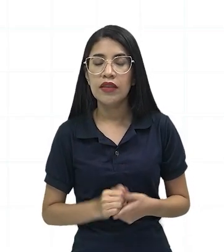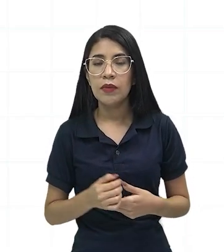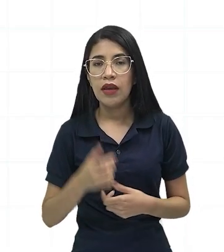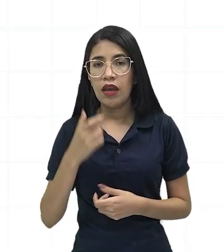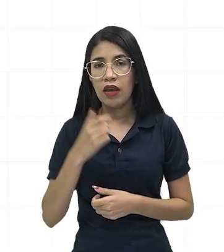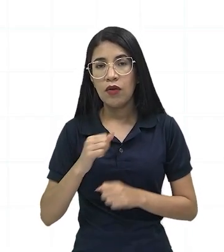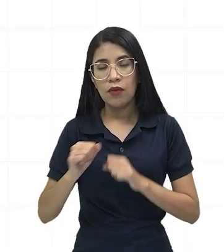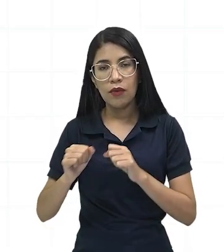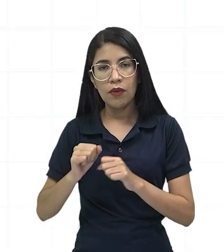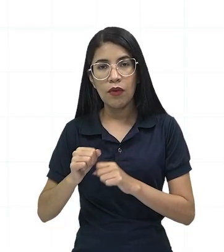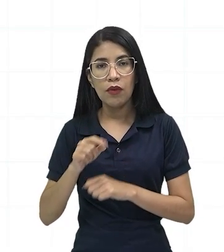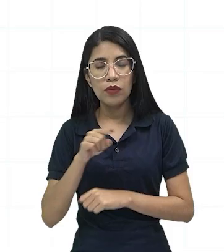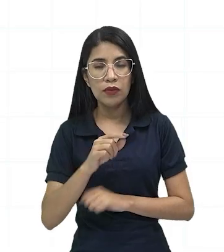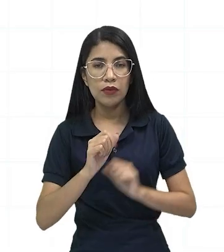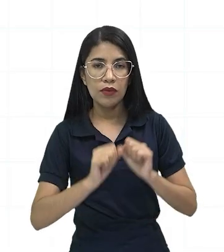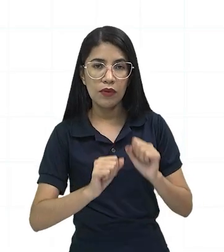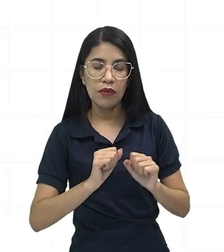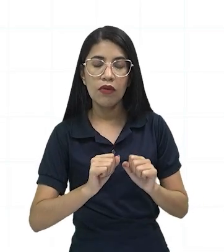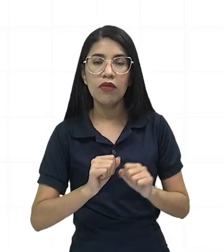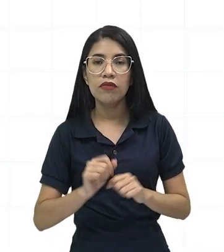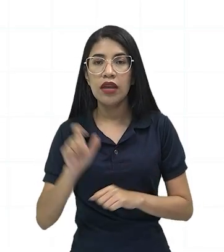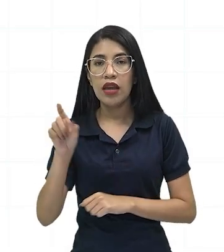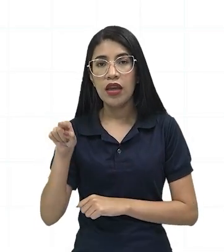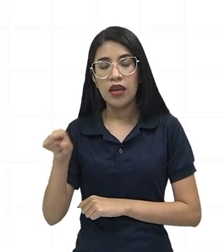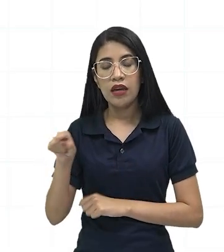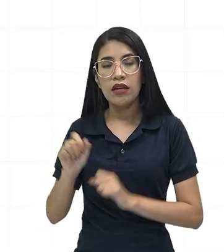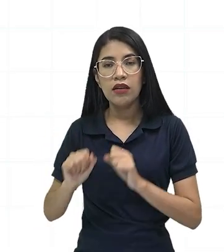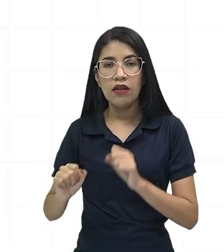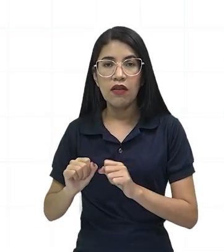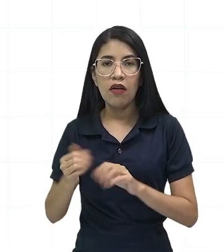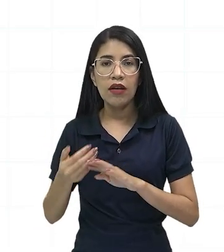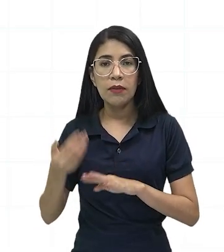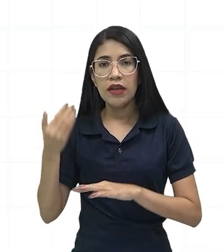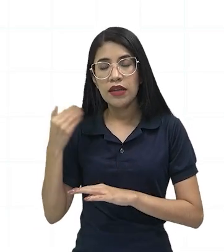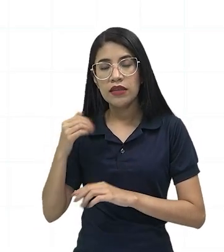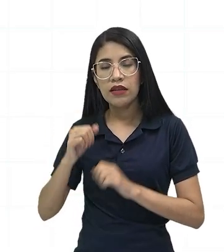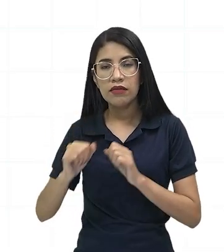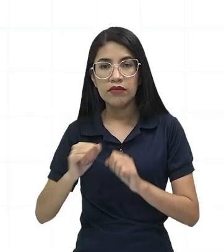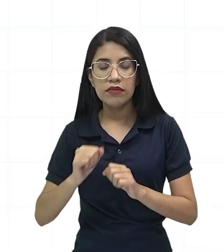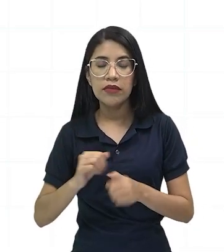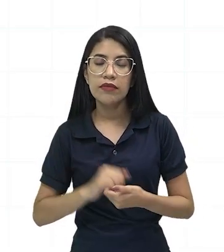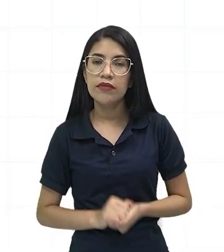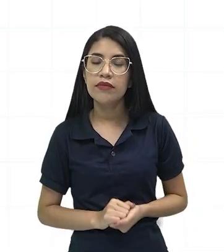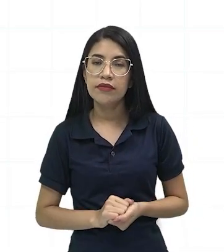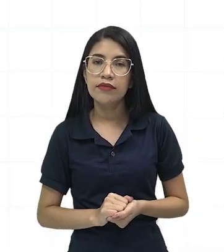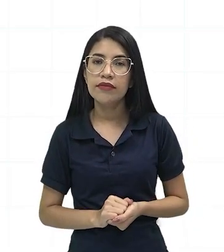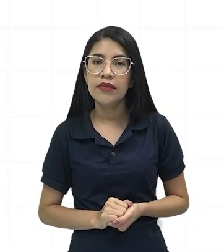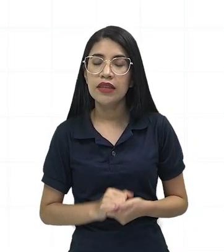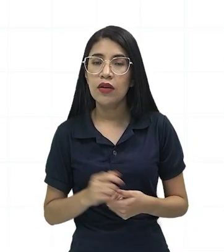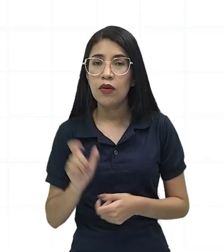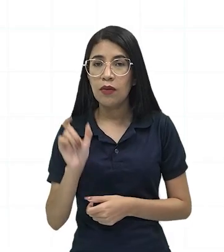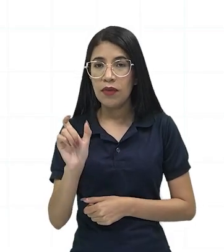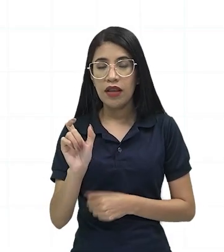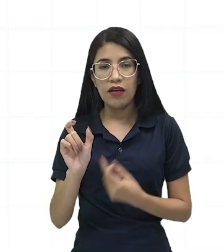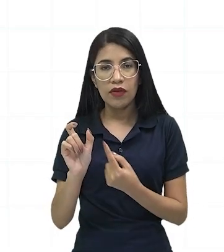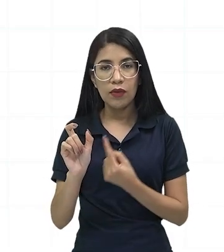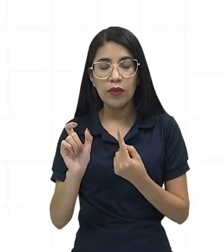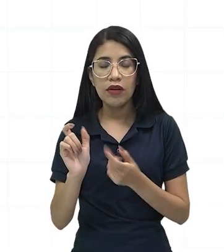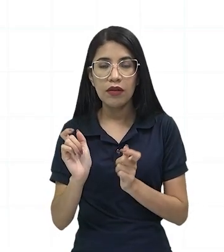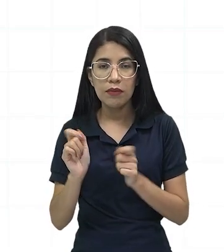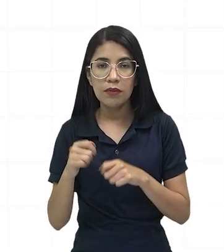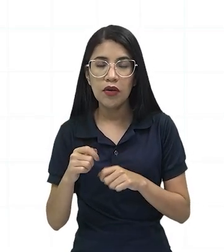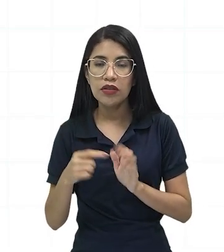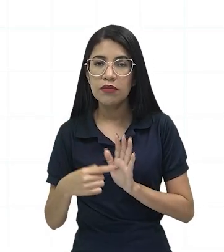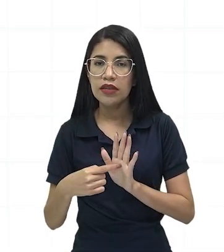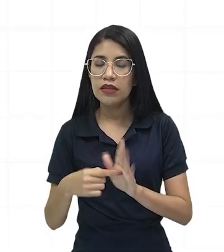corro, tu corres, ele corre. Eu corria, eu corri, eu correrei. Perceba que um único verbo ele pode expressar tudo isso. Ele